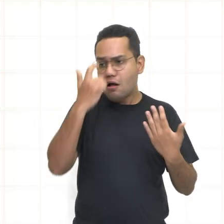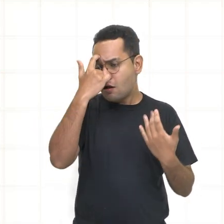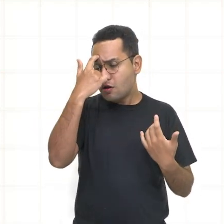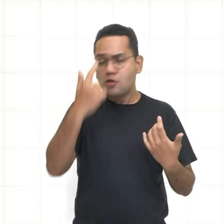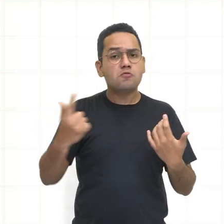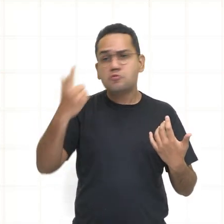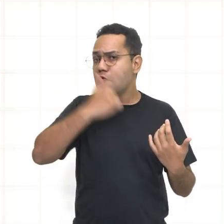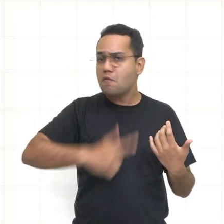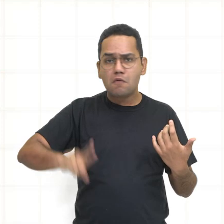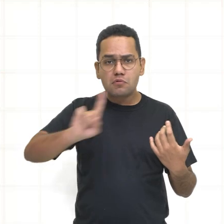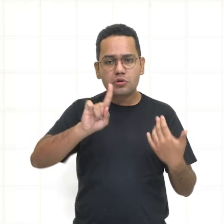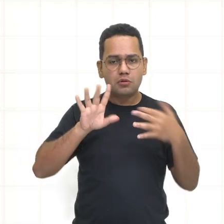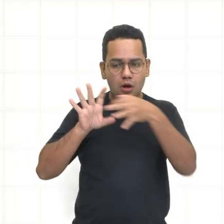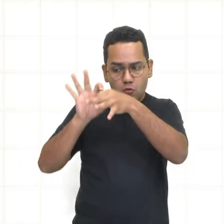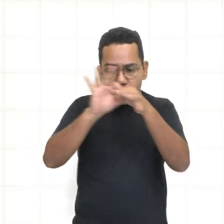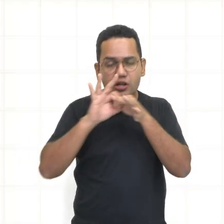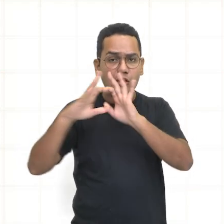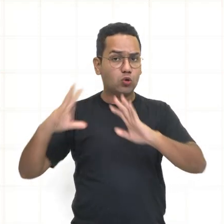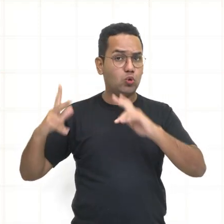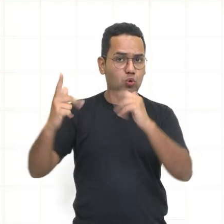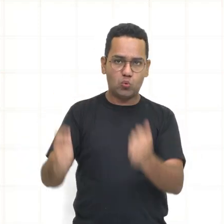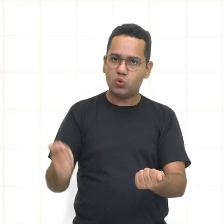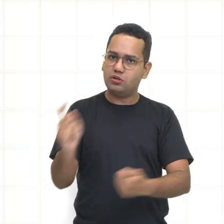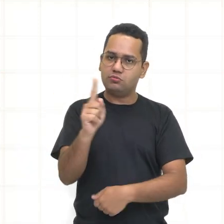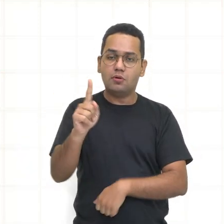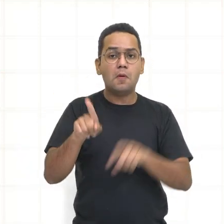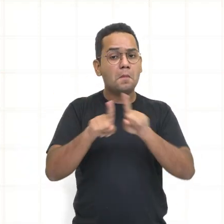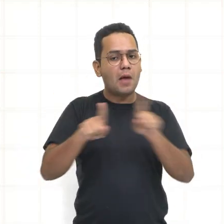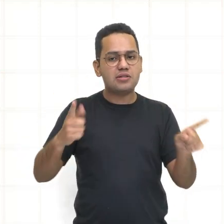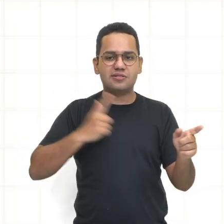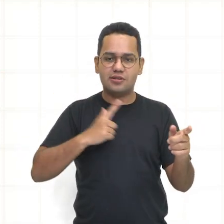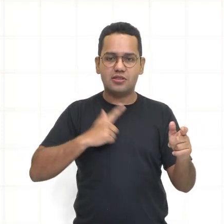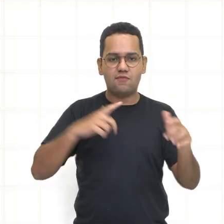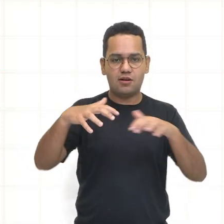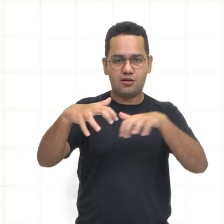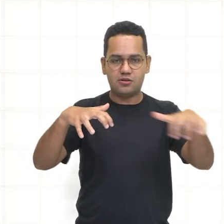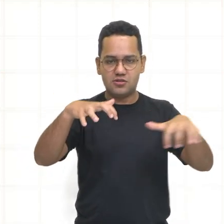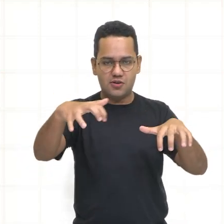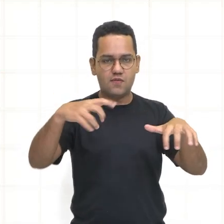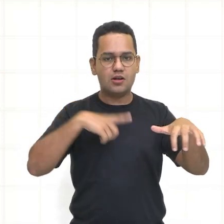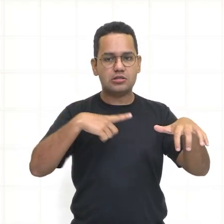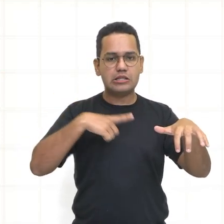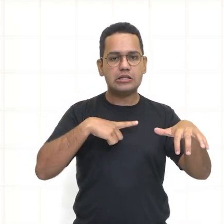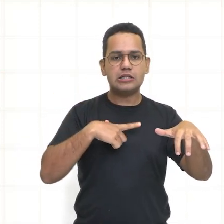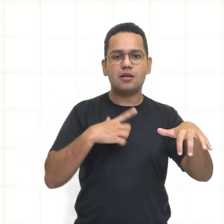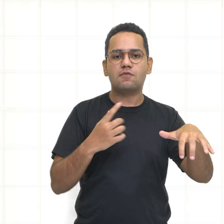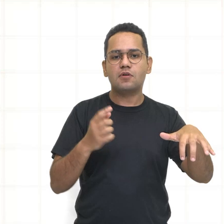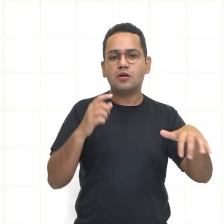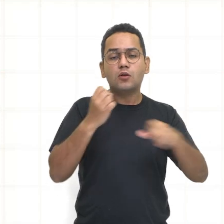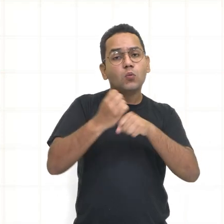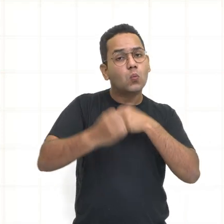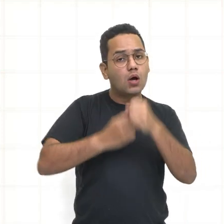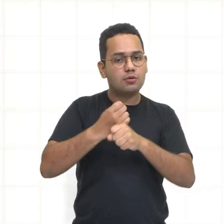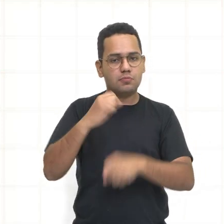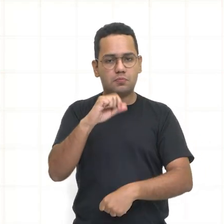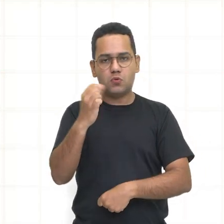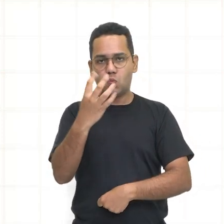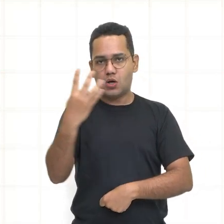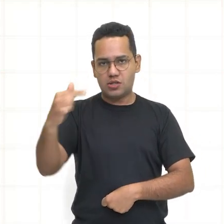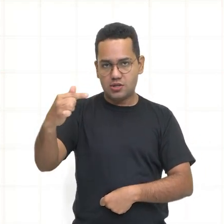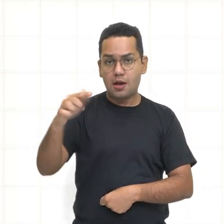unidade territorial, havendo aí a divisão do território entre Paquistão e Índia e atualmente a questão de